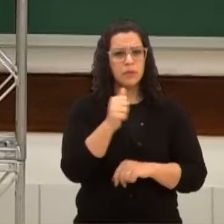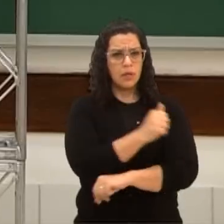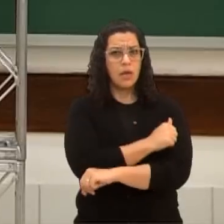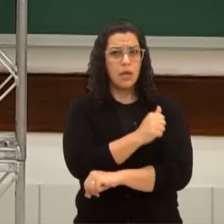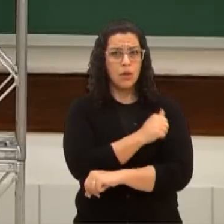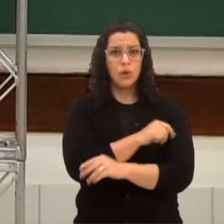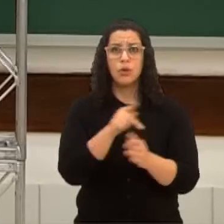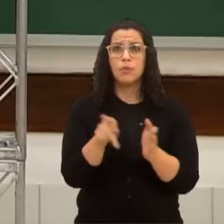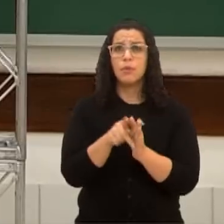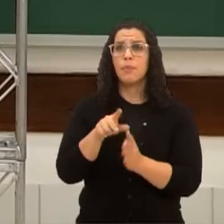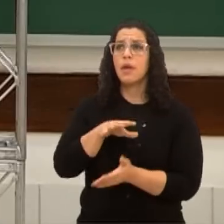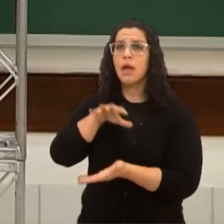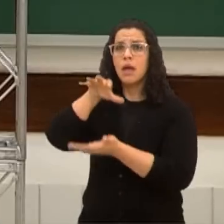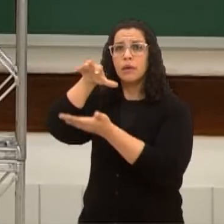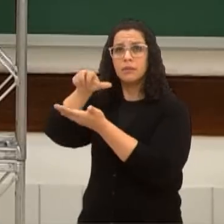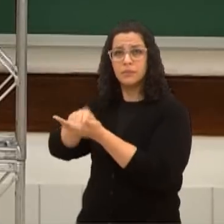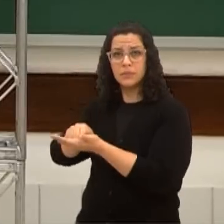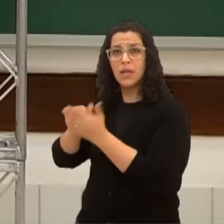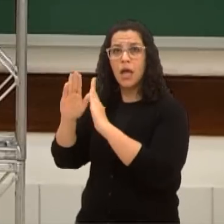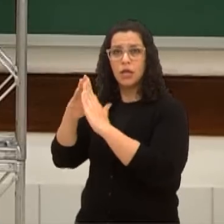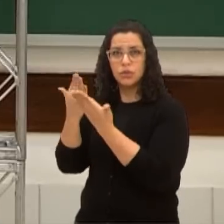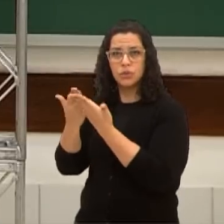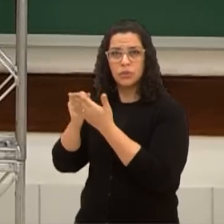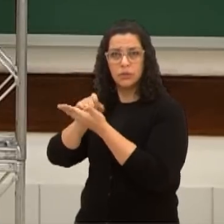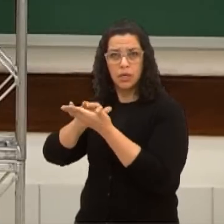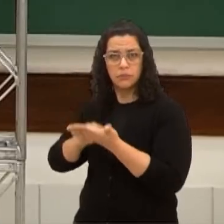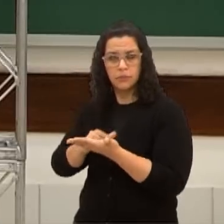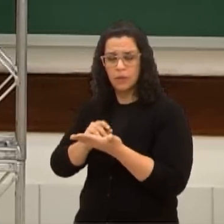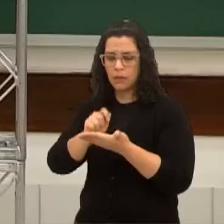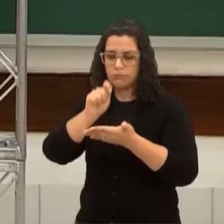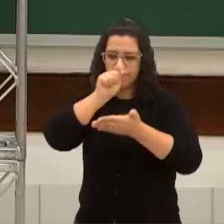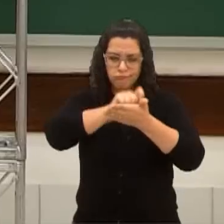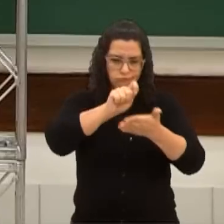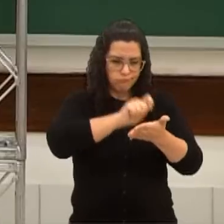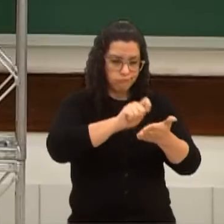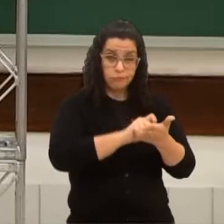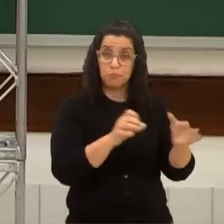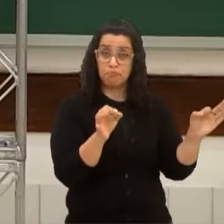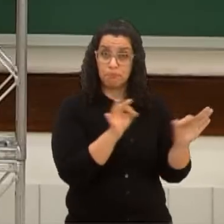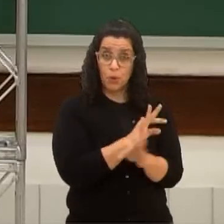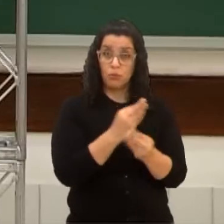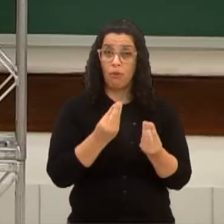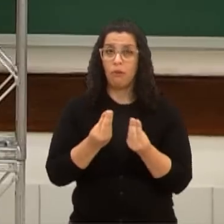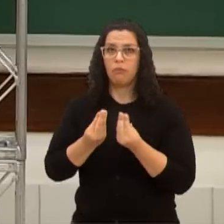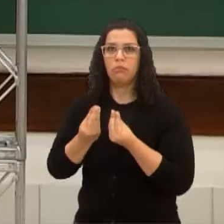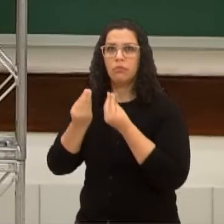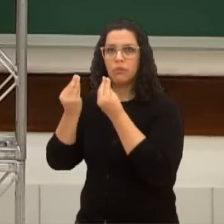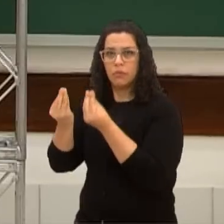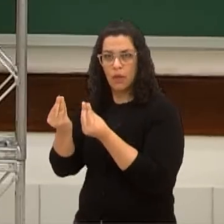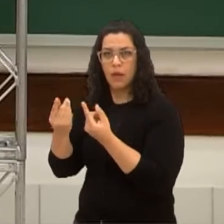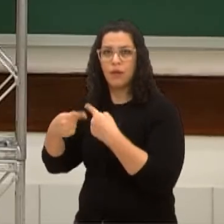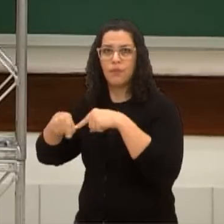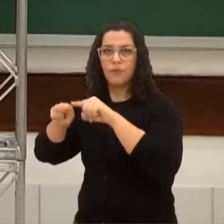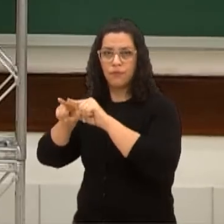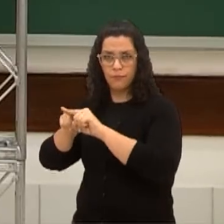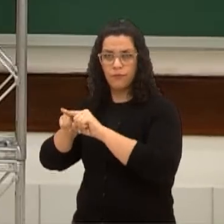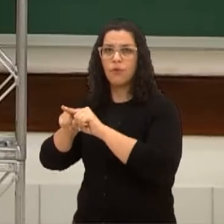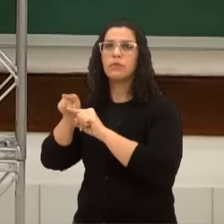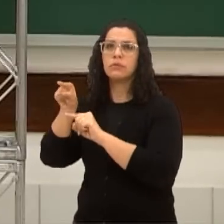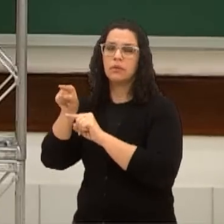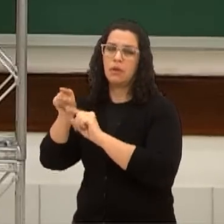aqueles alunos que pegam atividades impressas na escola. Você já levou as atividades, realizou em sua